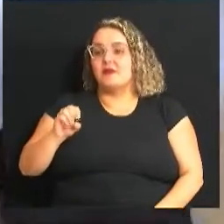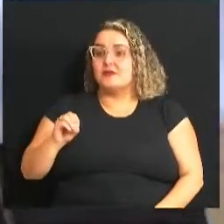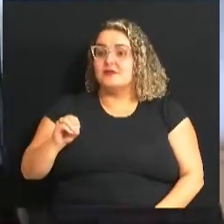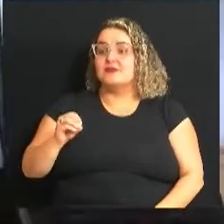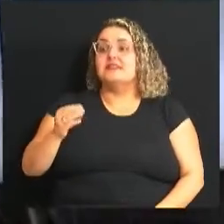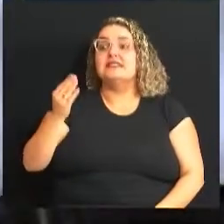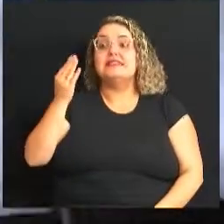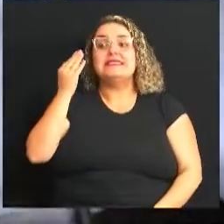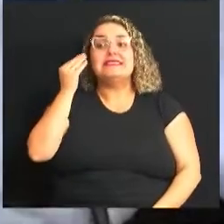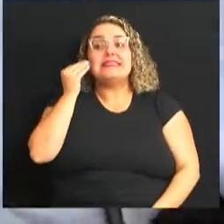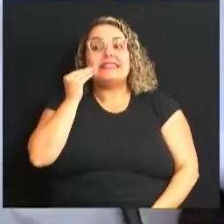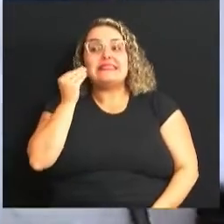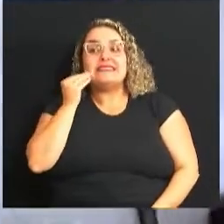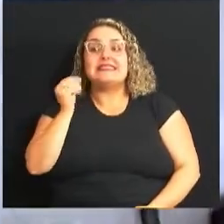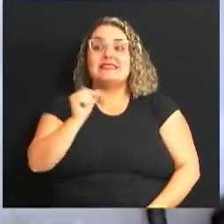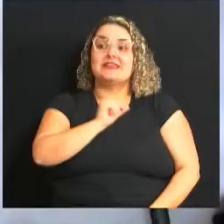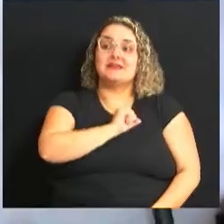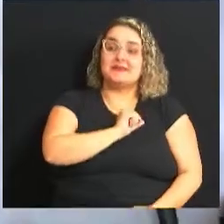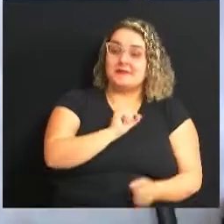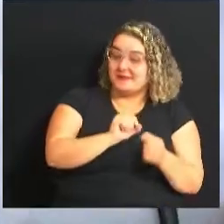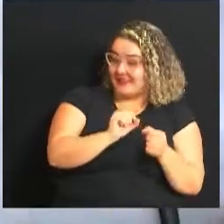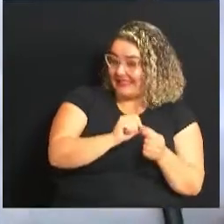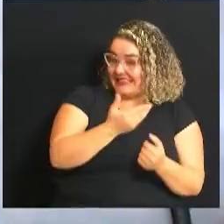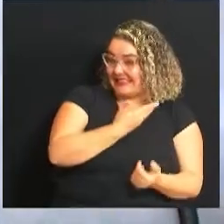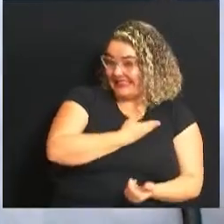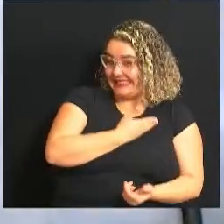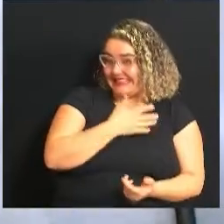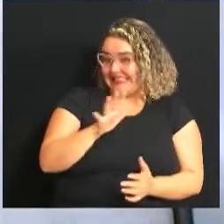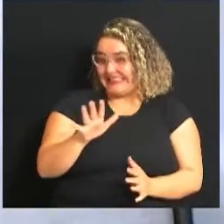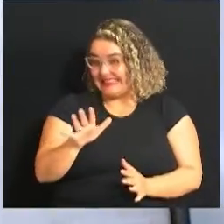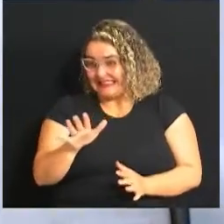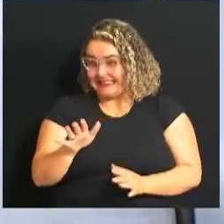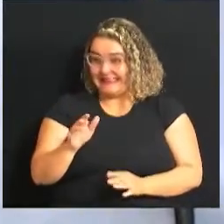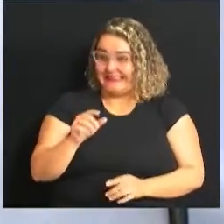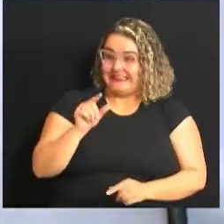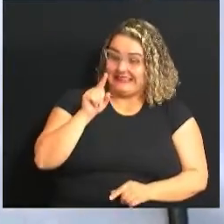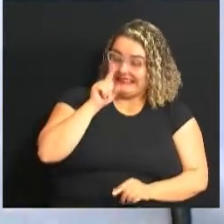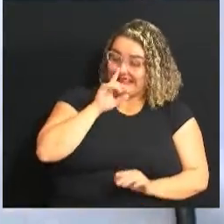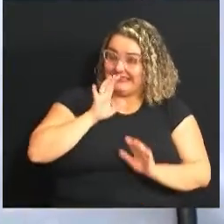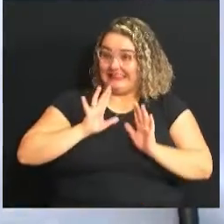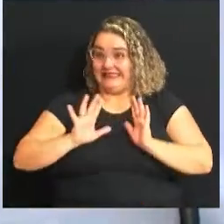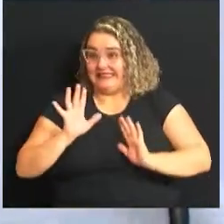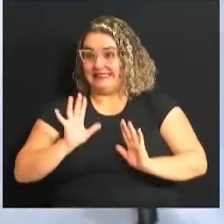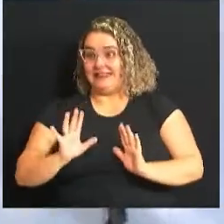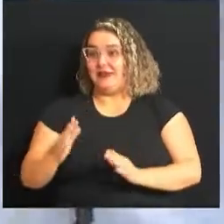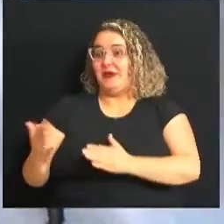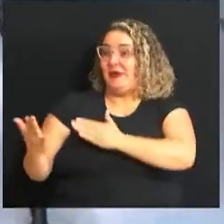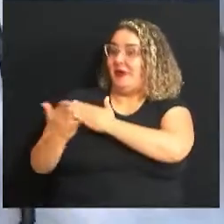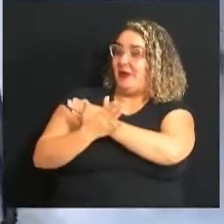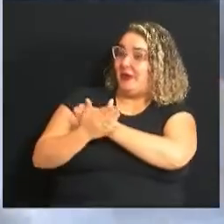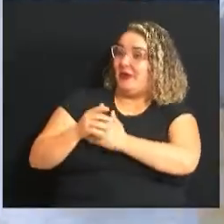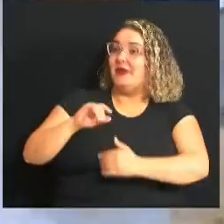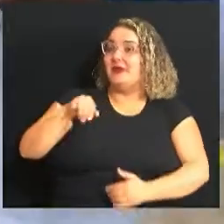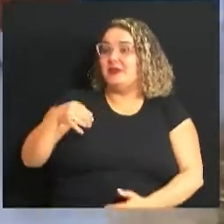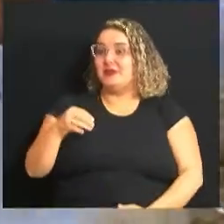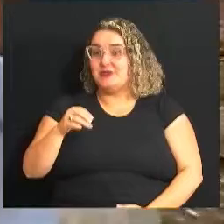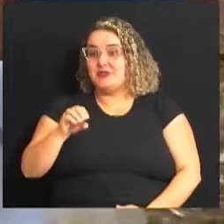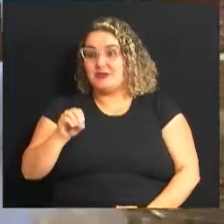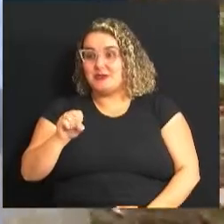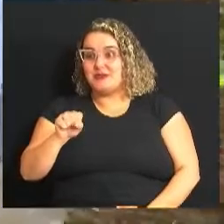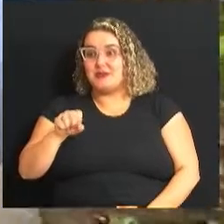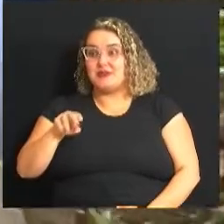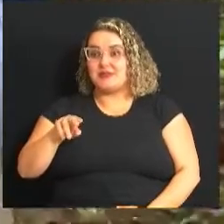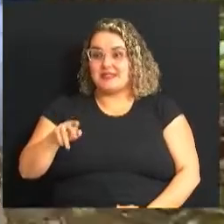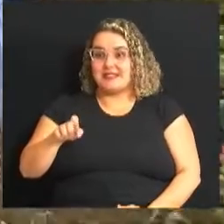fazer amizade com ele, mas essa amizade tá meio devagar, viu? Por isso eu tô contando com a ajuda aqui do Giuseppe. Ó, ele que fez o Afonso